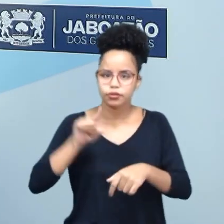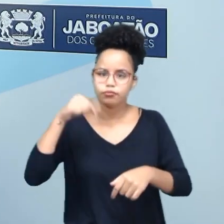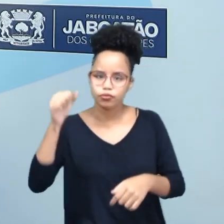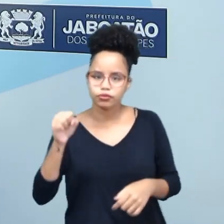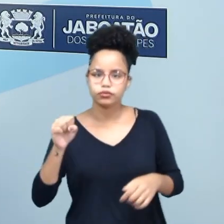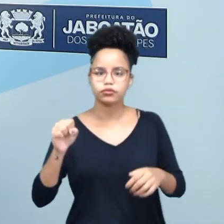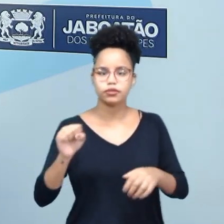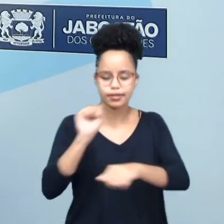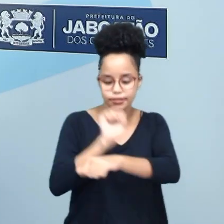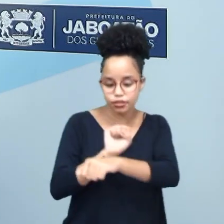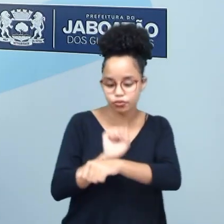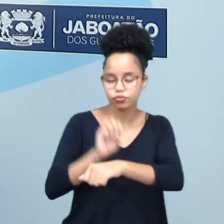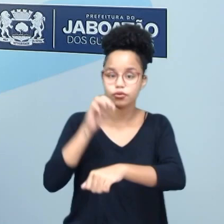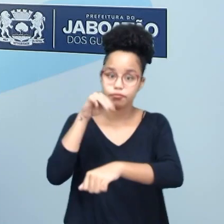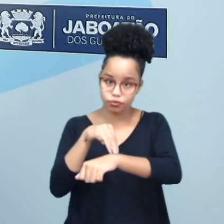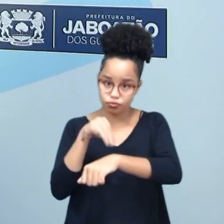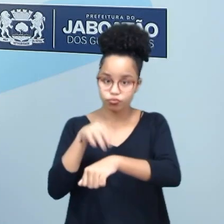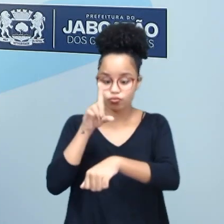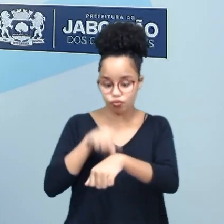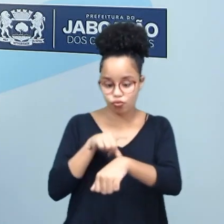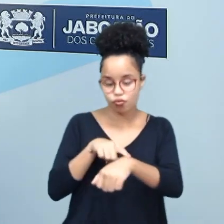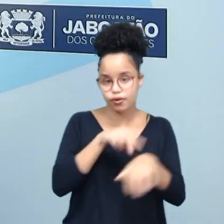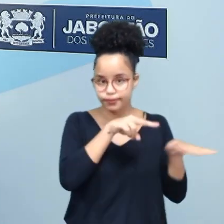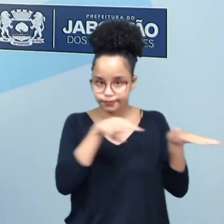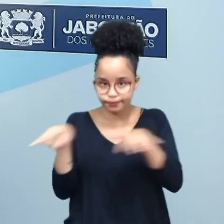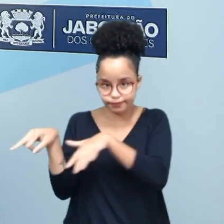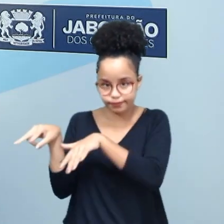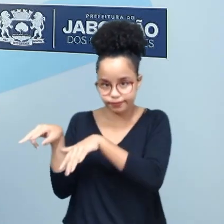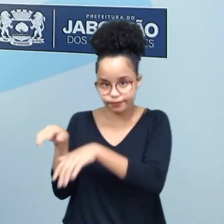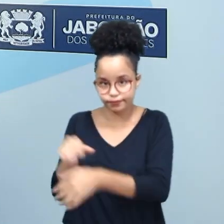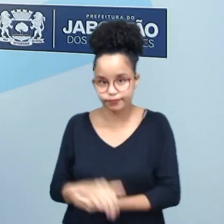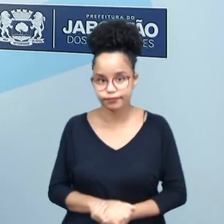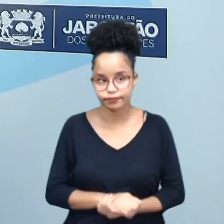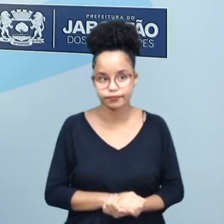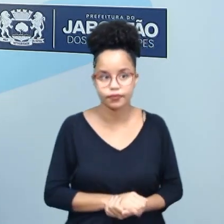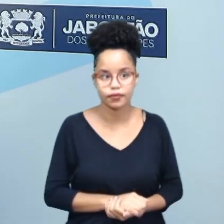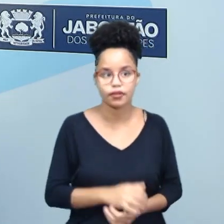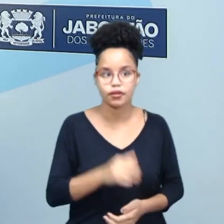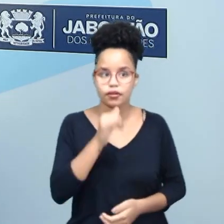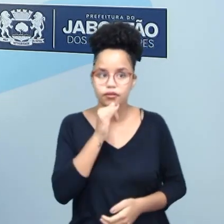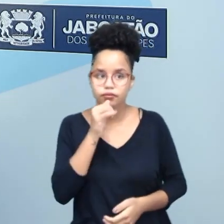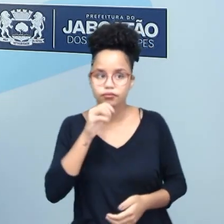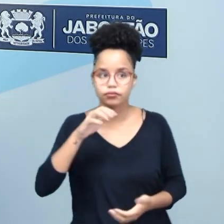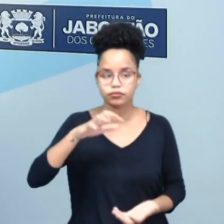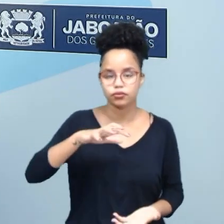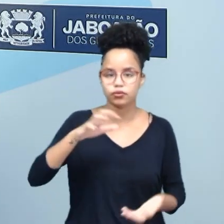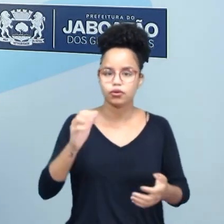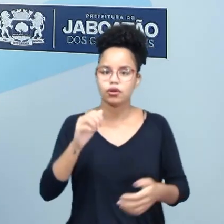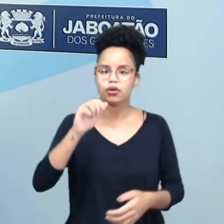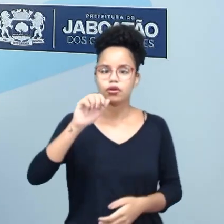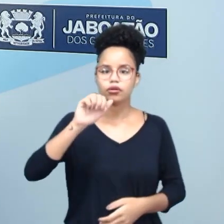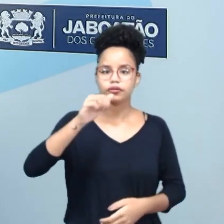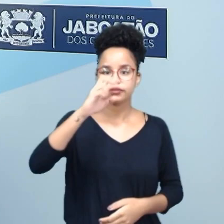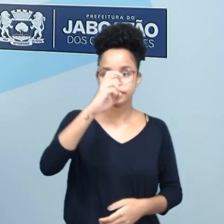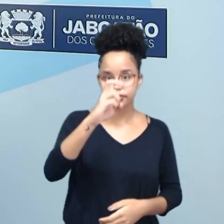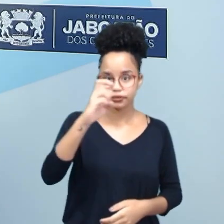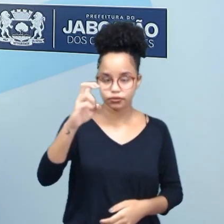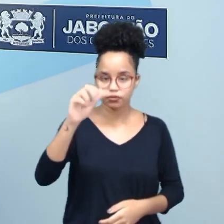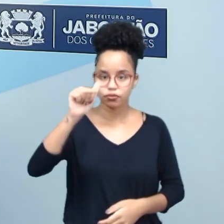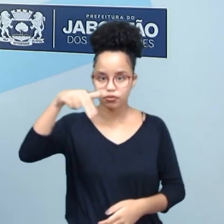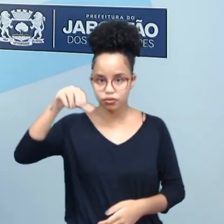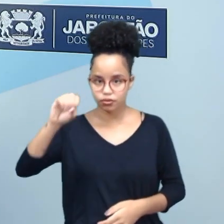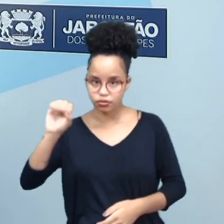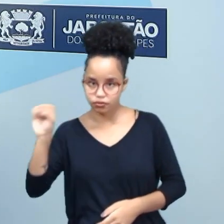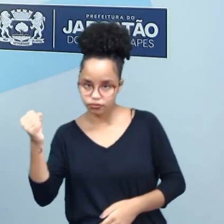segundos, minutos, horas e semanas. Um lustro são 5 anos, uma década, 10 anos, um